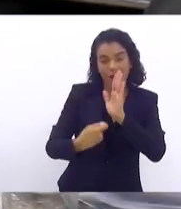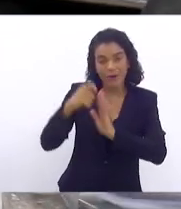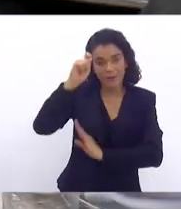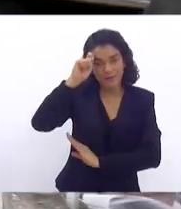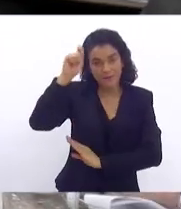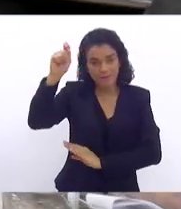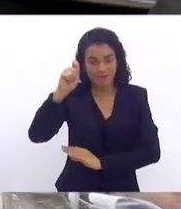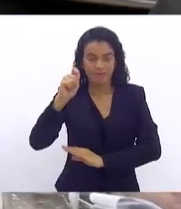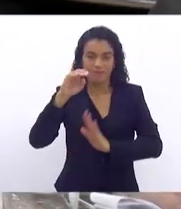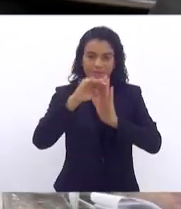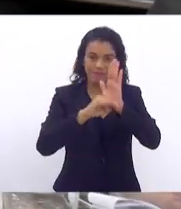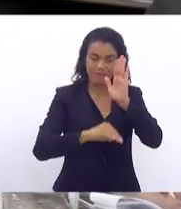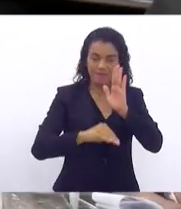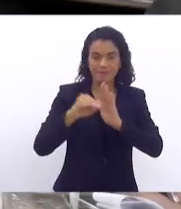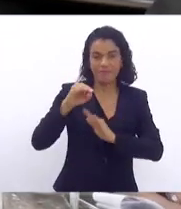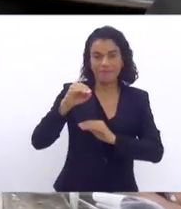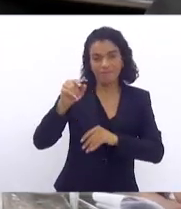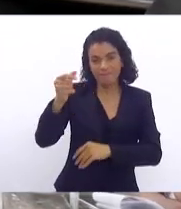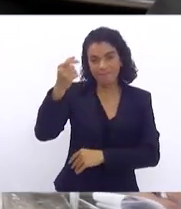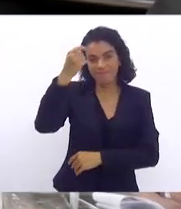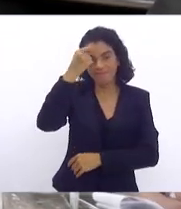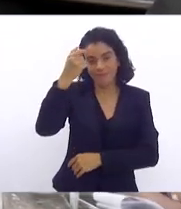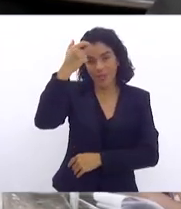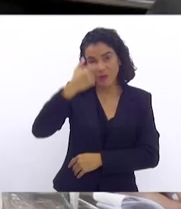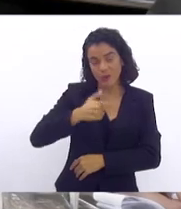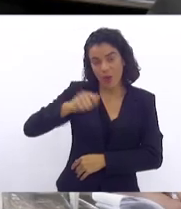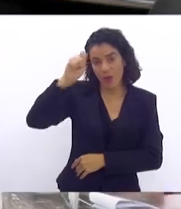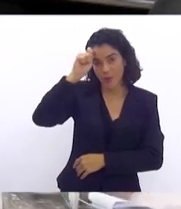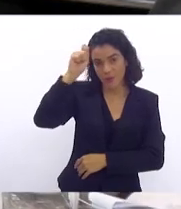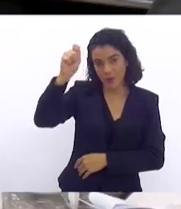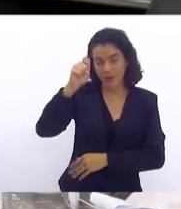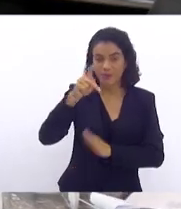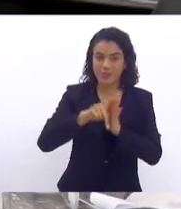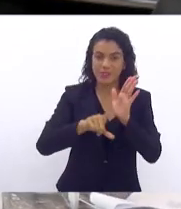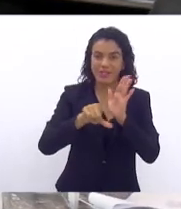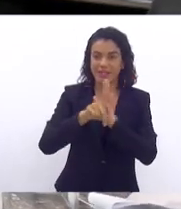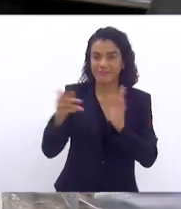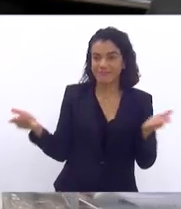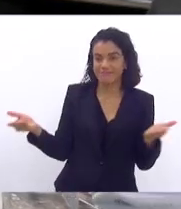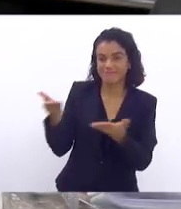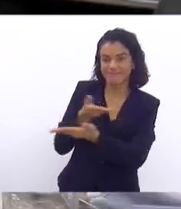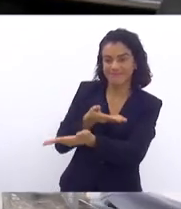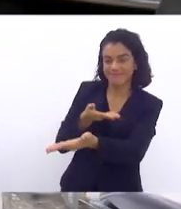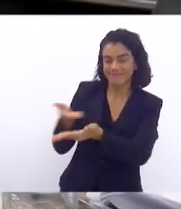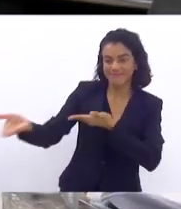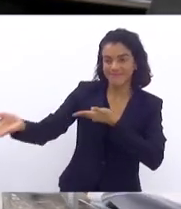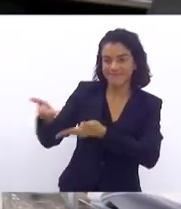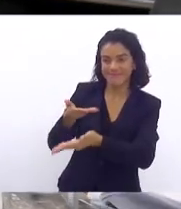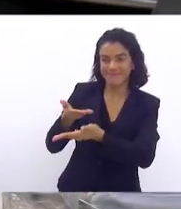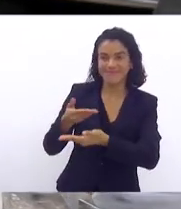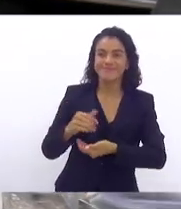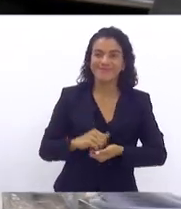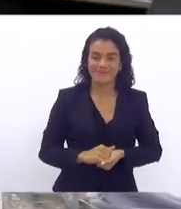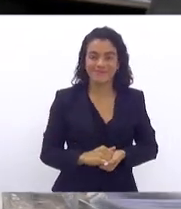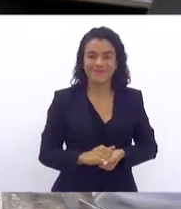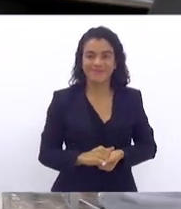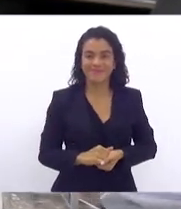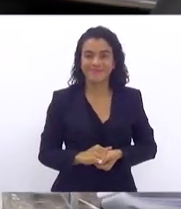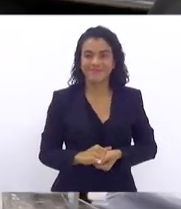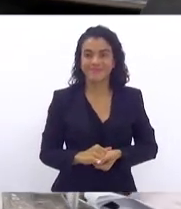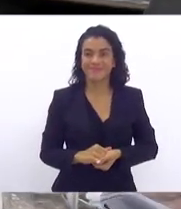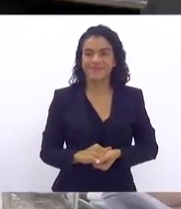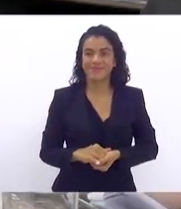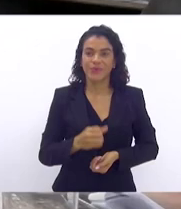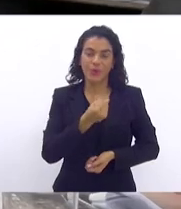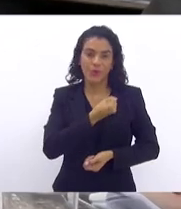de conscientização do retinoblastoma, e eu sou autor do projeto dele. Perfeito. Então, quando chegar no item, eu faço a... Nesse